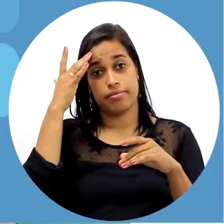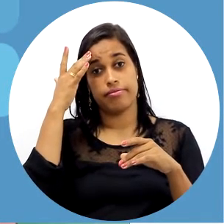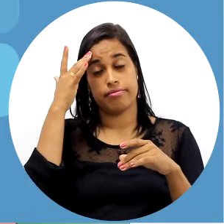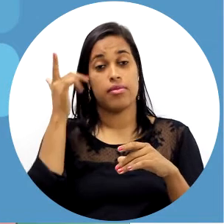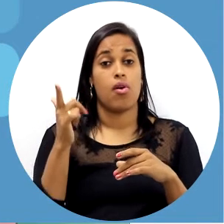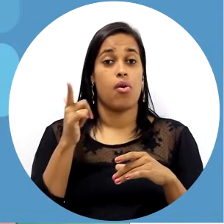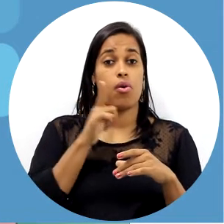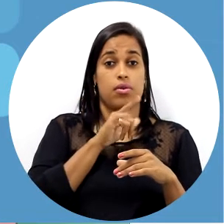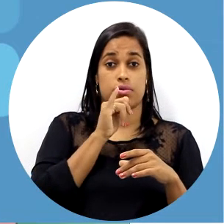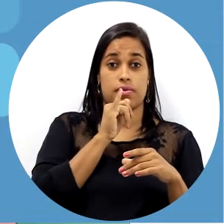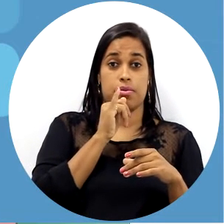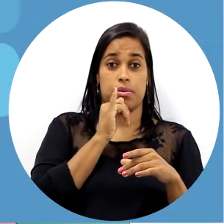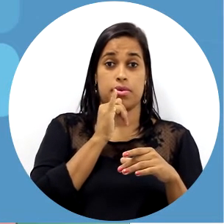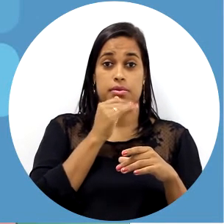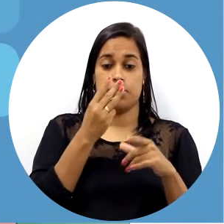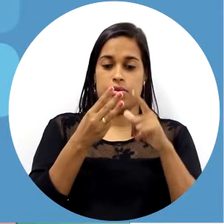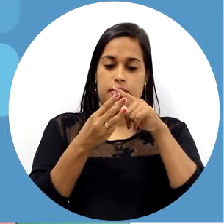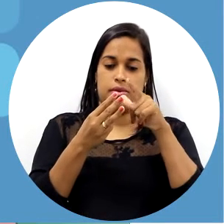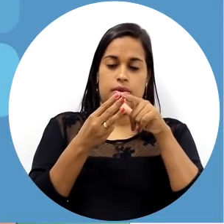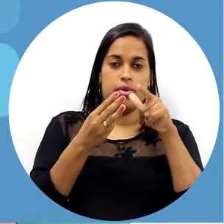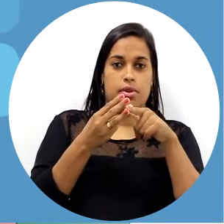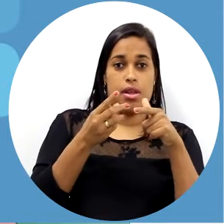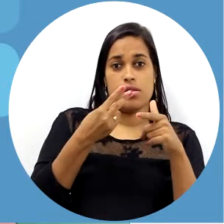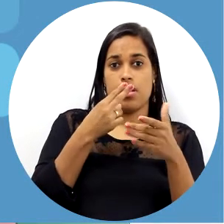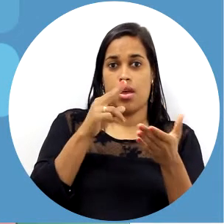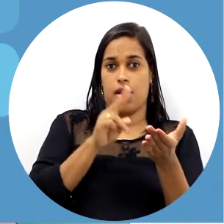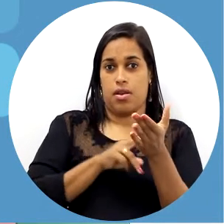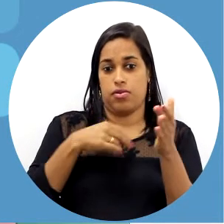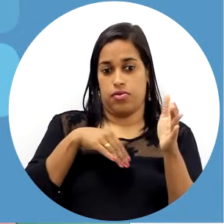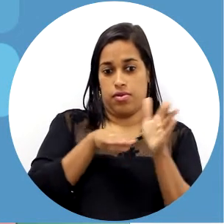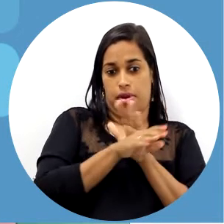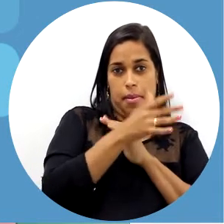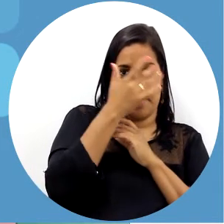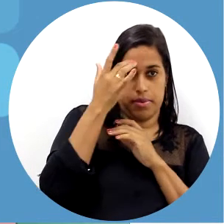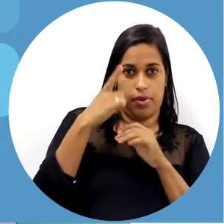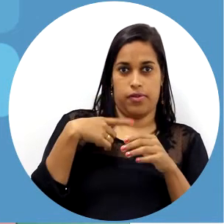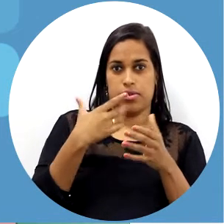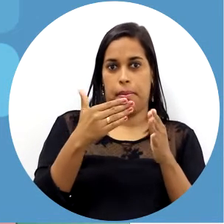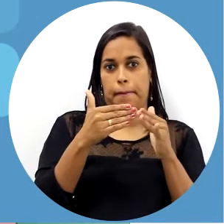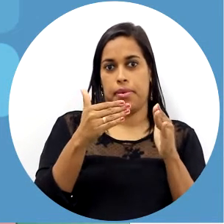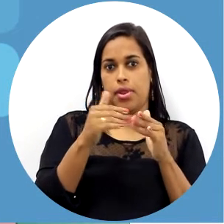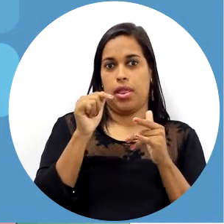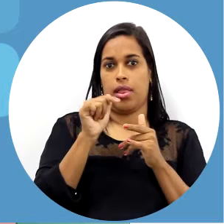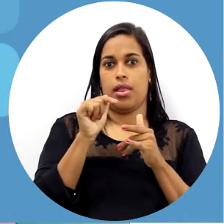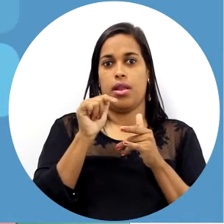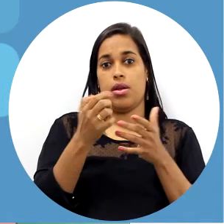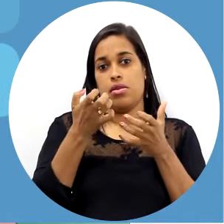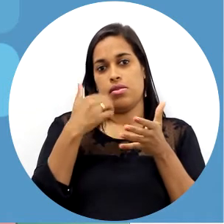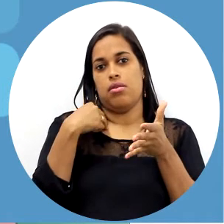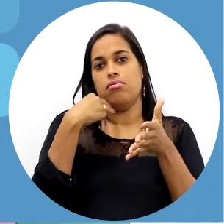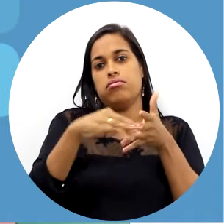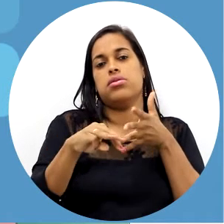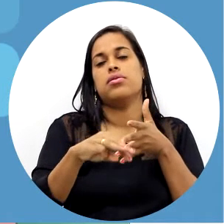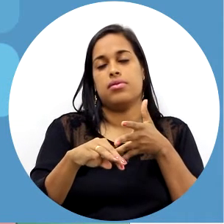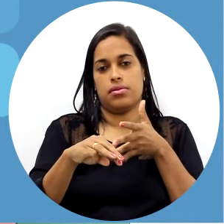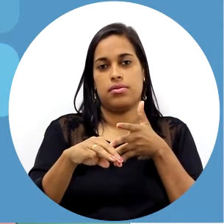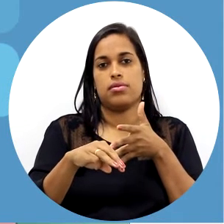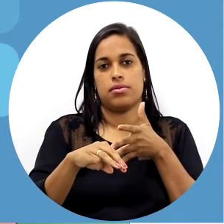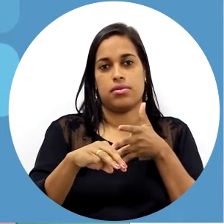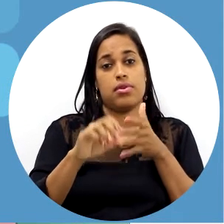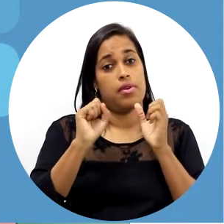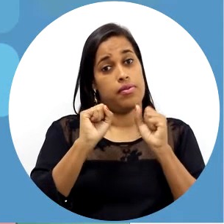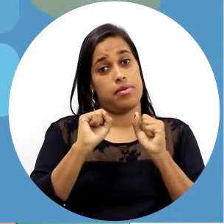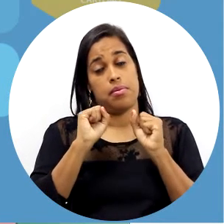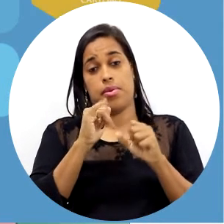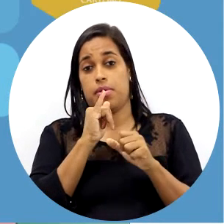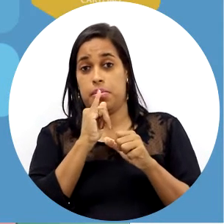aí detectar pelo menos 3 camadas. Imagine que essa carta não chegue à pessoa que você solicitou, que você quis enviar. Então,